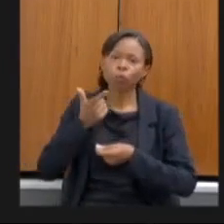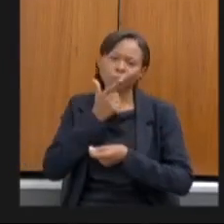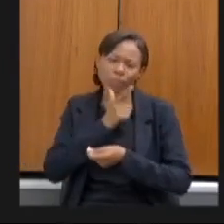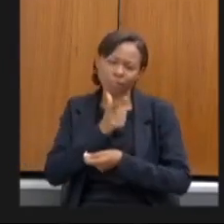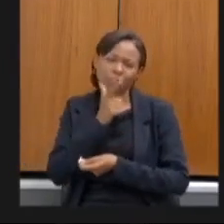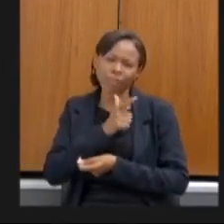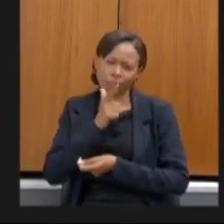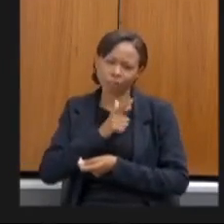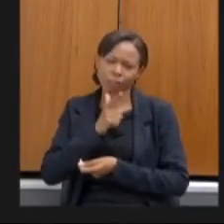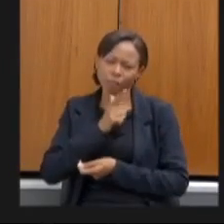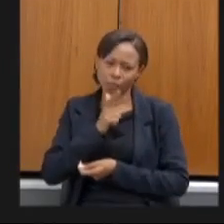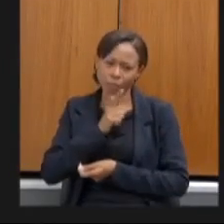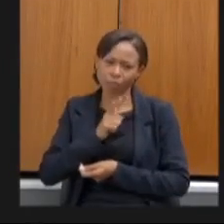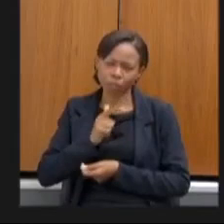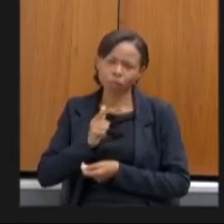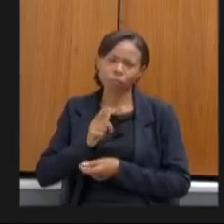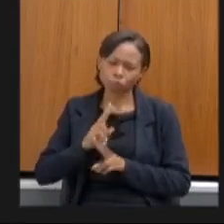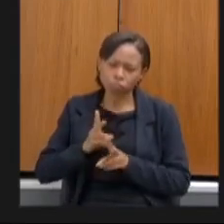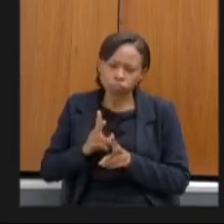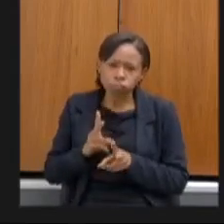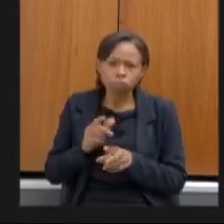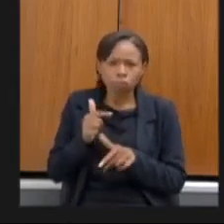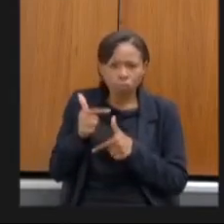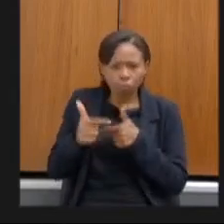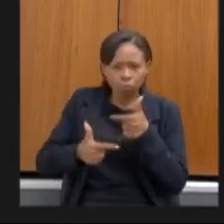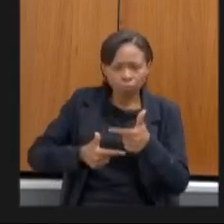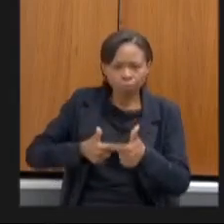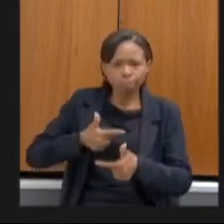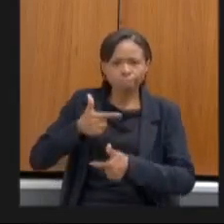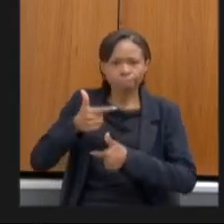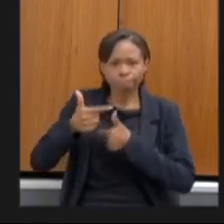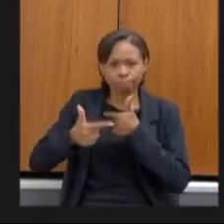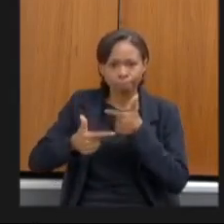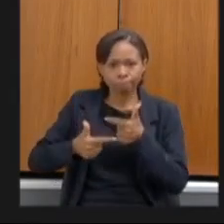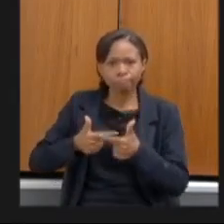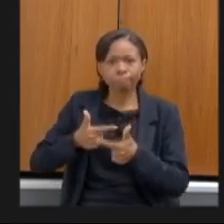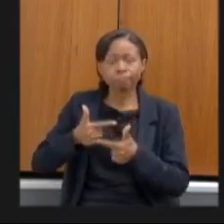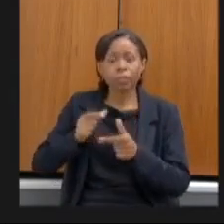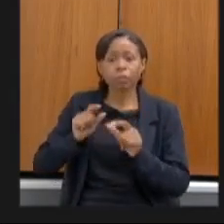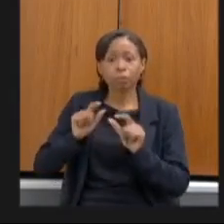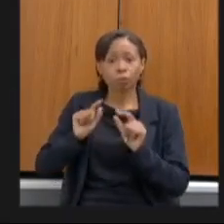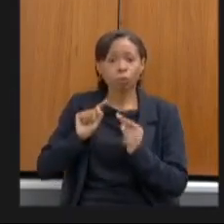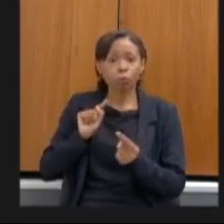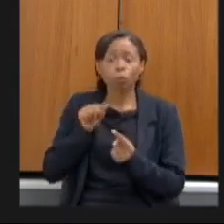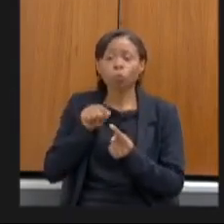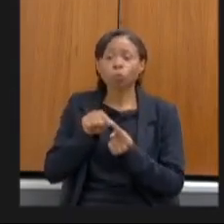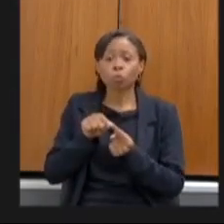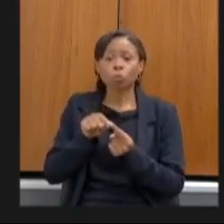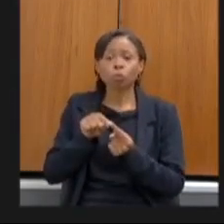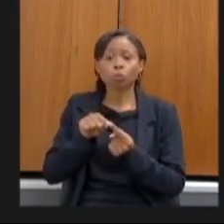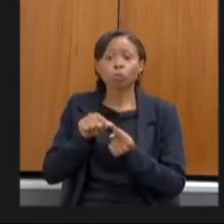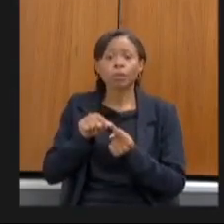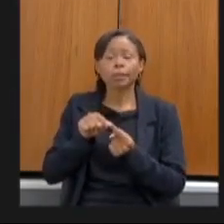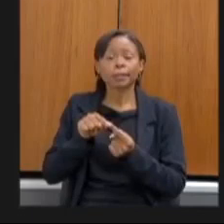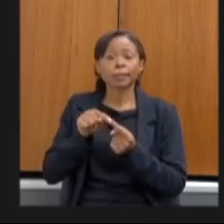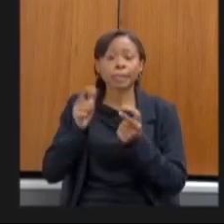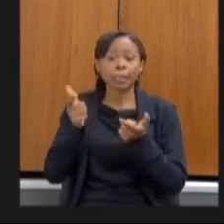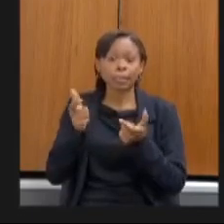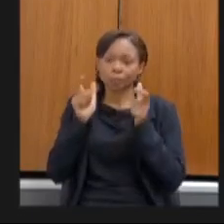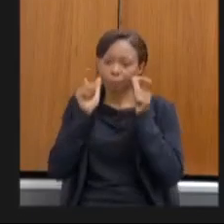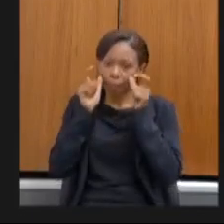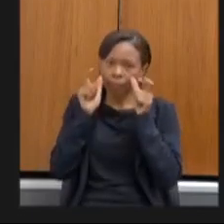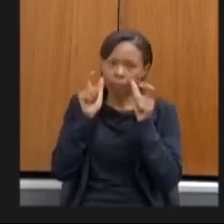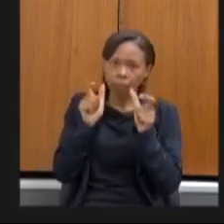conseguir se manter de alguma forma um trabalho e será se interesse